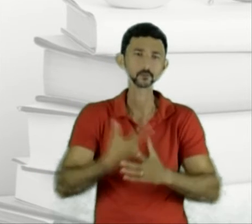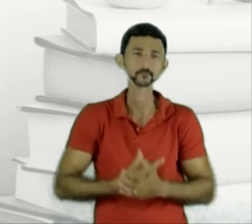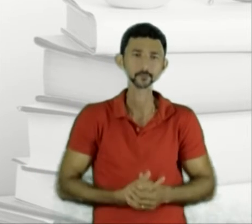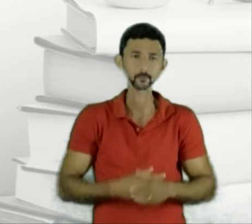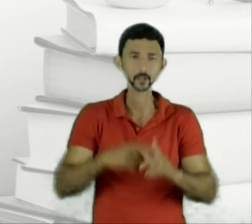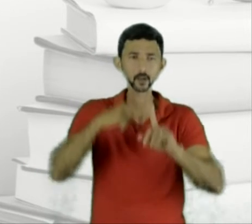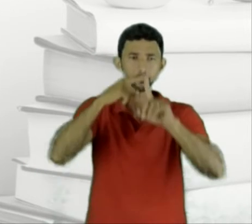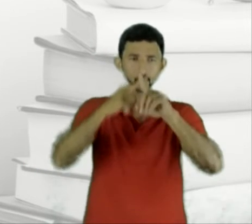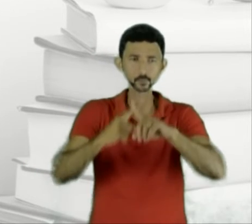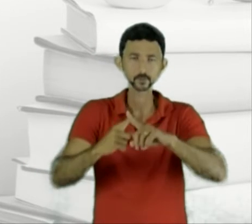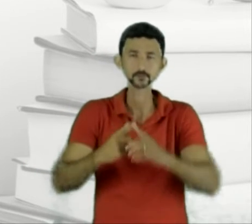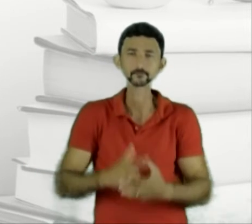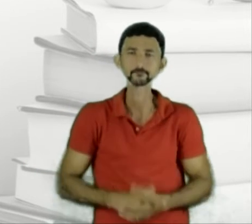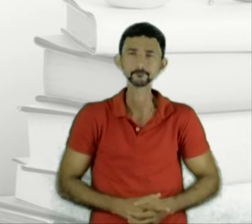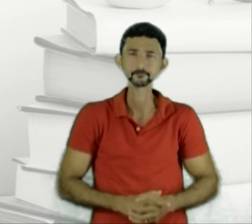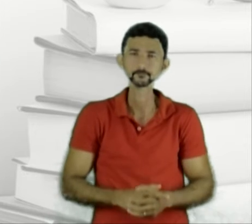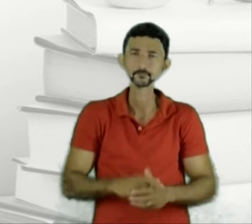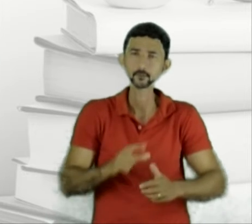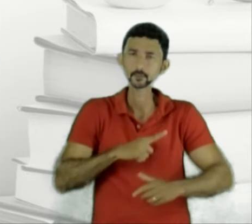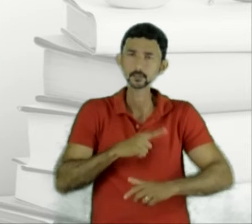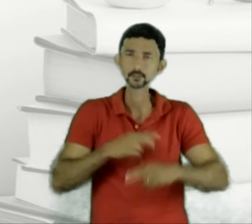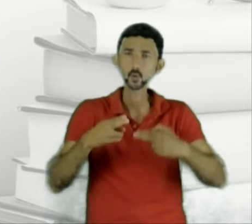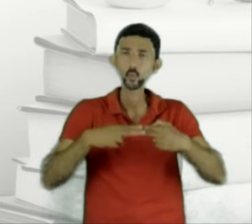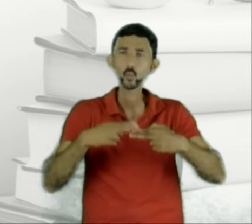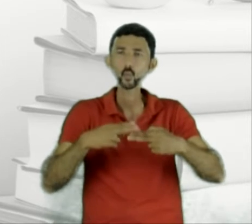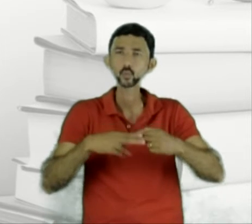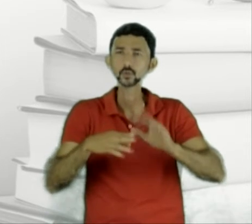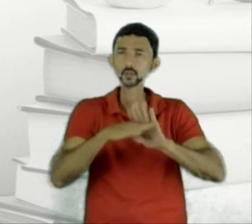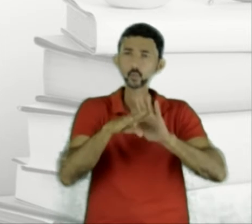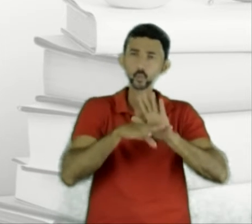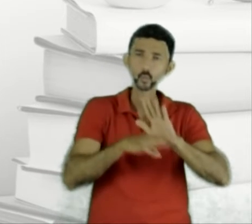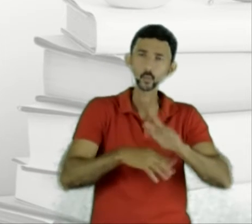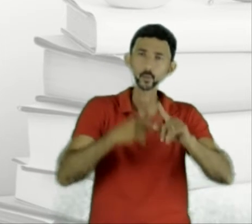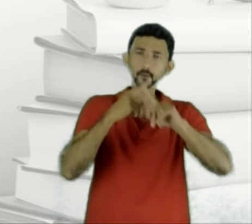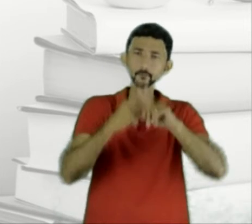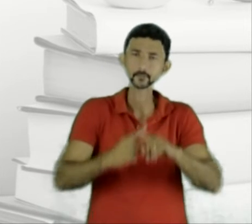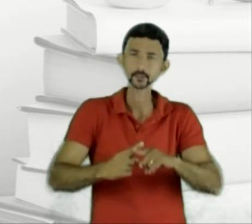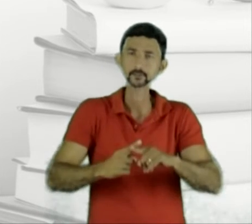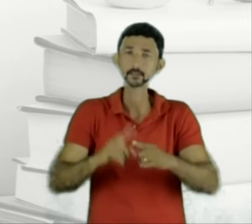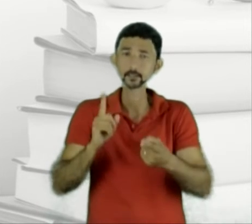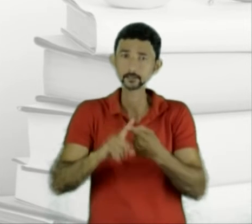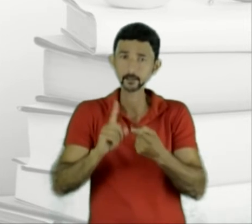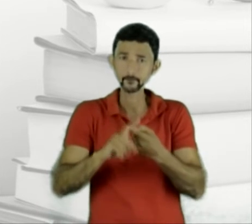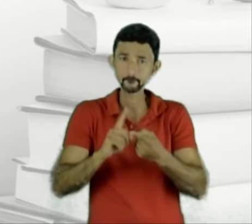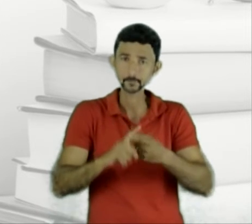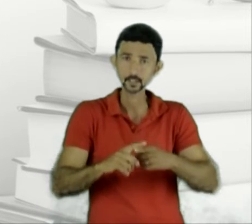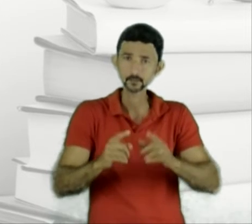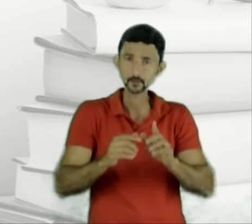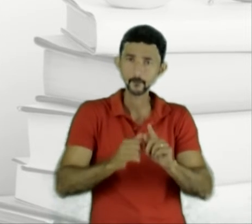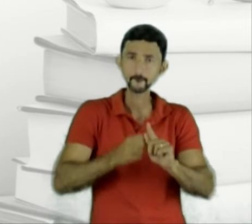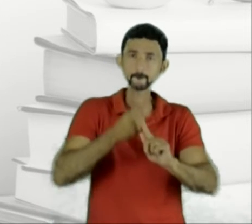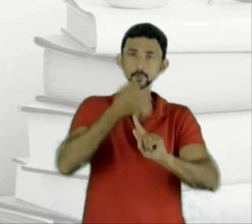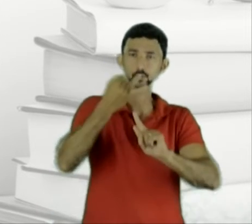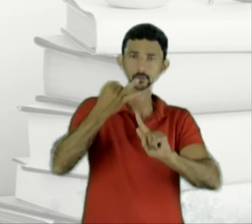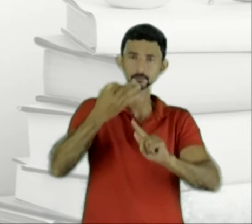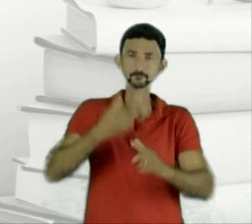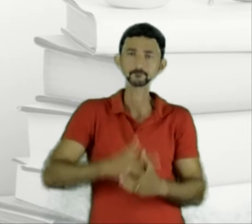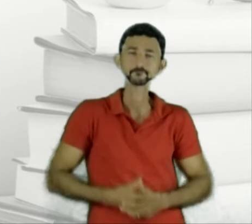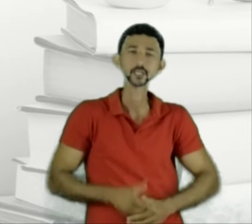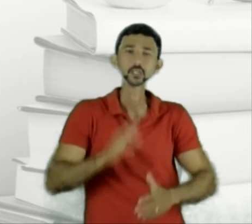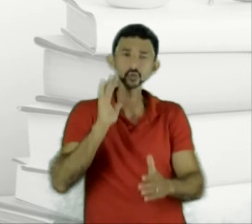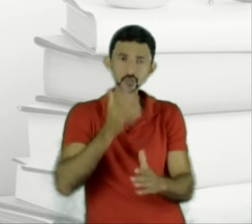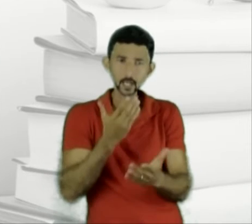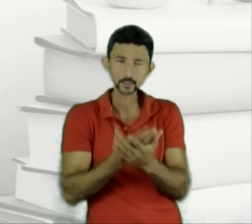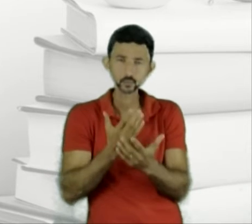multiplicação dos dois. Para isso, usamos propriedades da multiplicação e da potenciação, certo? Que você